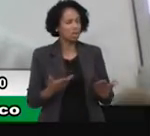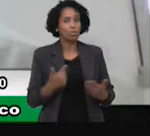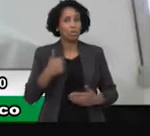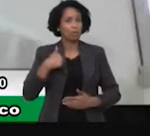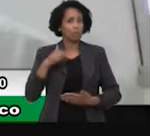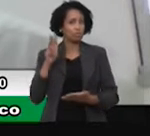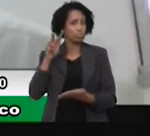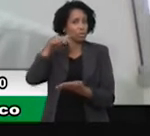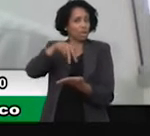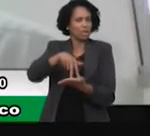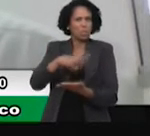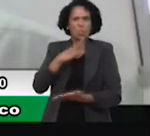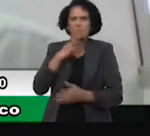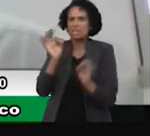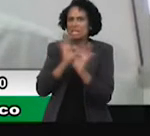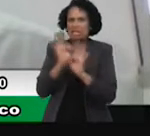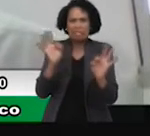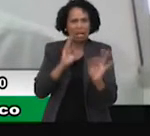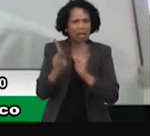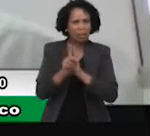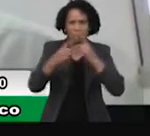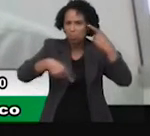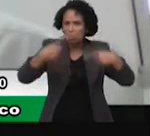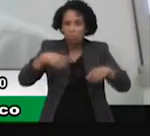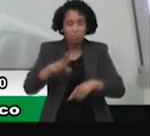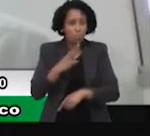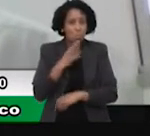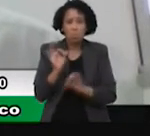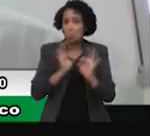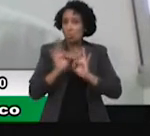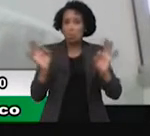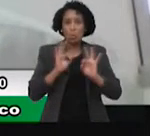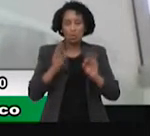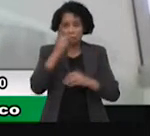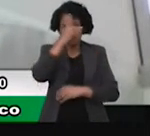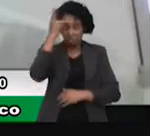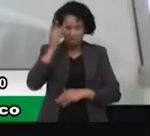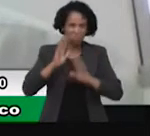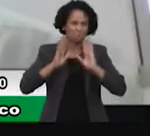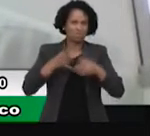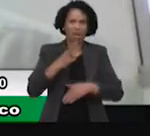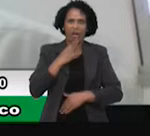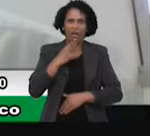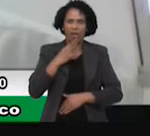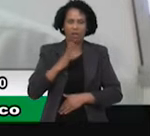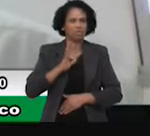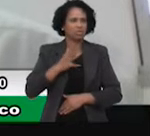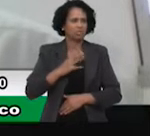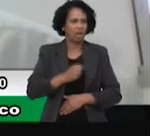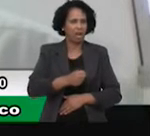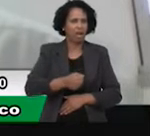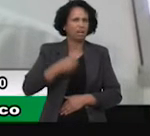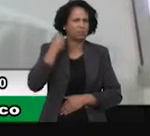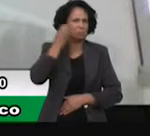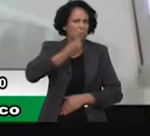sem nenhum conhecimento de política, né? Alguns já estavam bastante envolvidos, eu não. De repente, por um grupo de pessoas